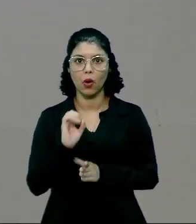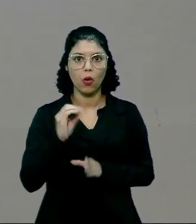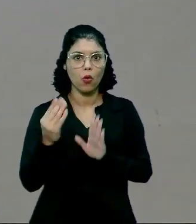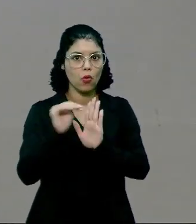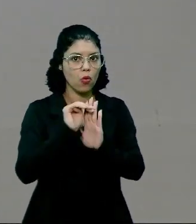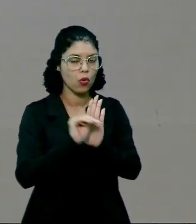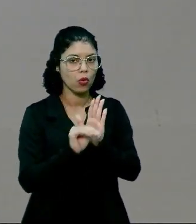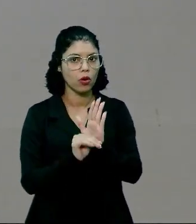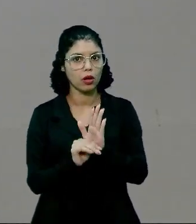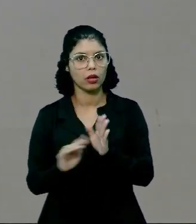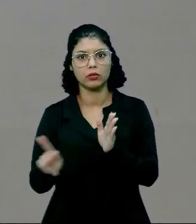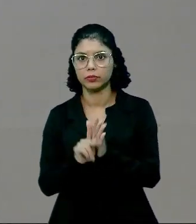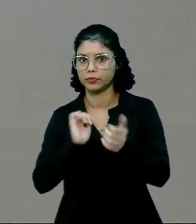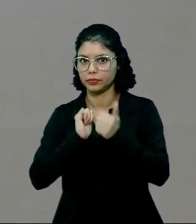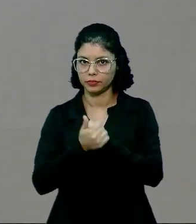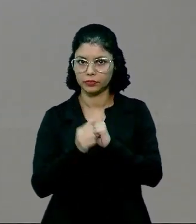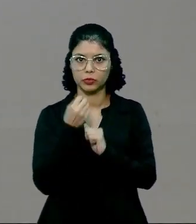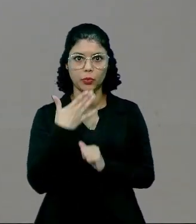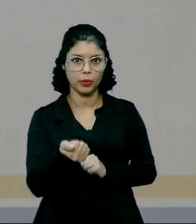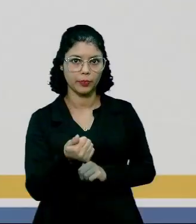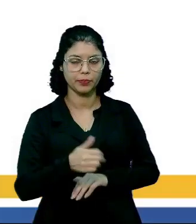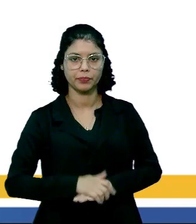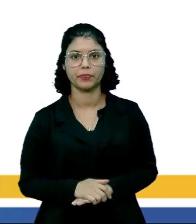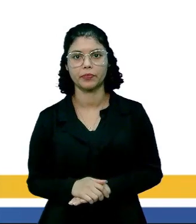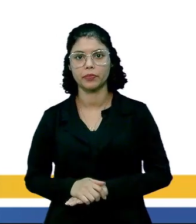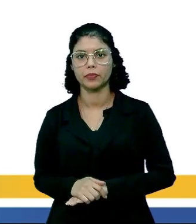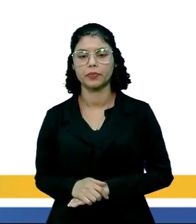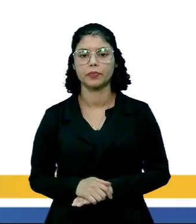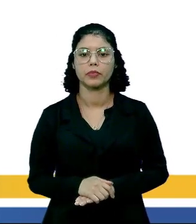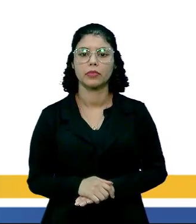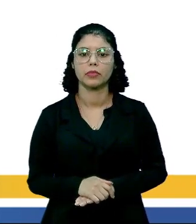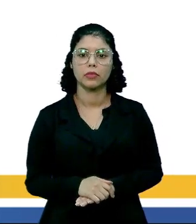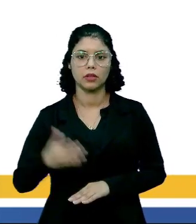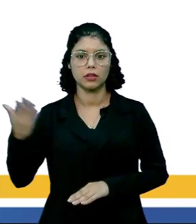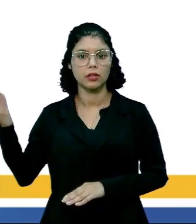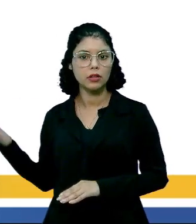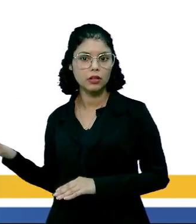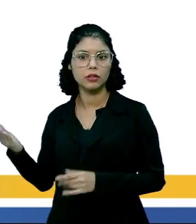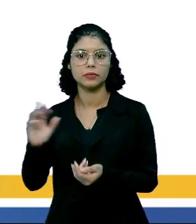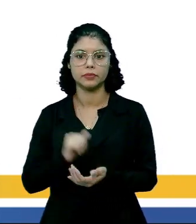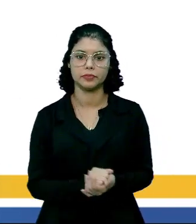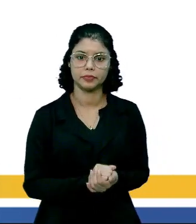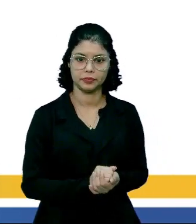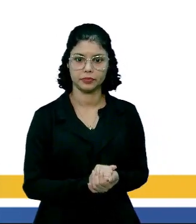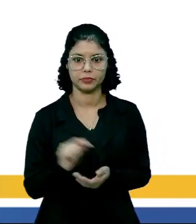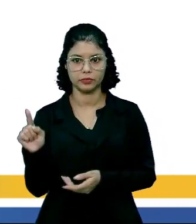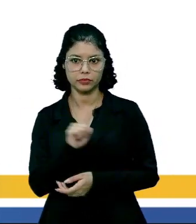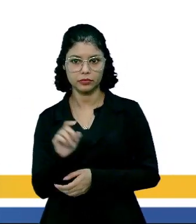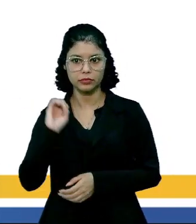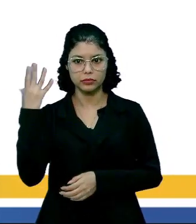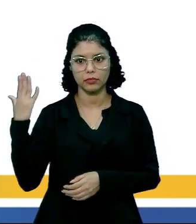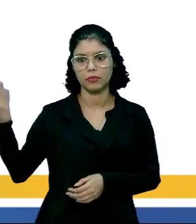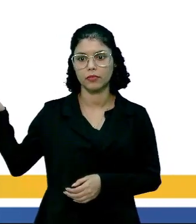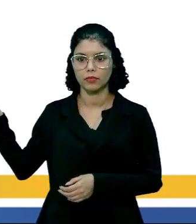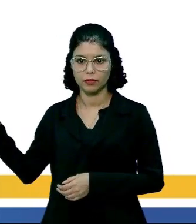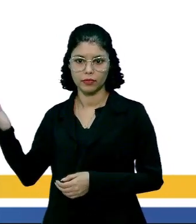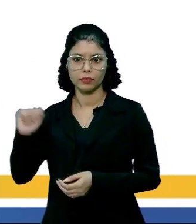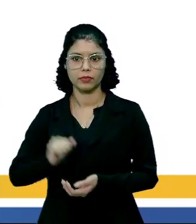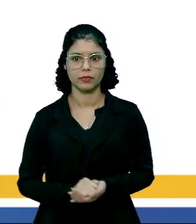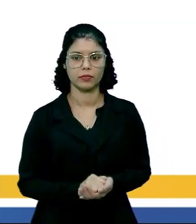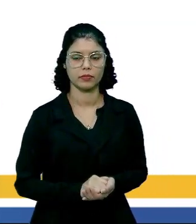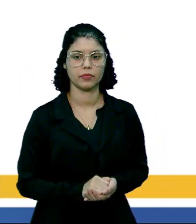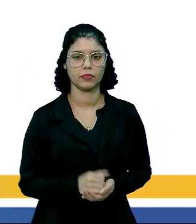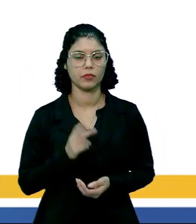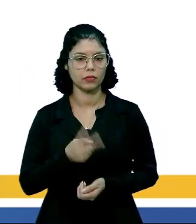orientação das partículas não foi adequada tudo bem vamos lá então eu tenho uma colisão não efetiva e eu tenho uma colisão efetiva